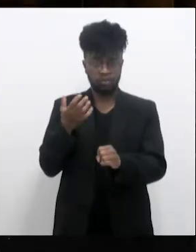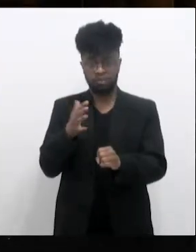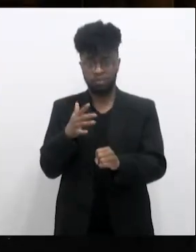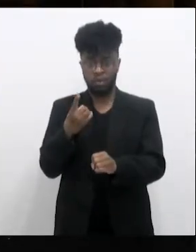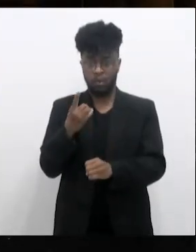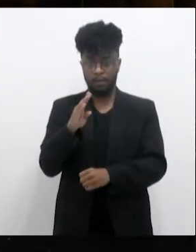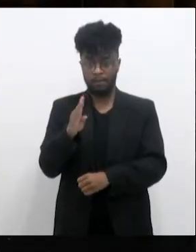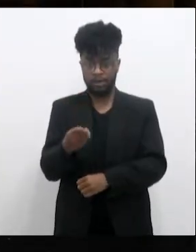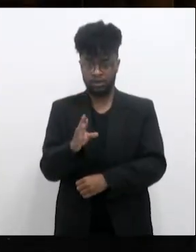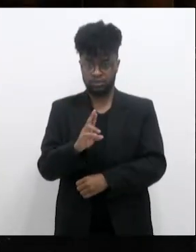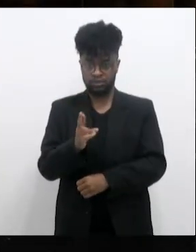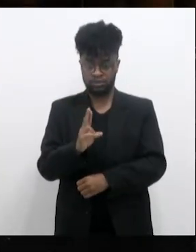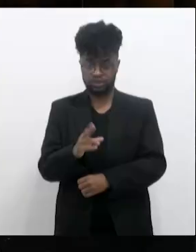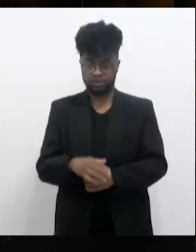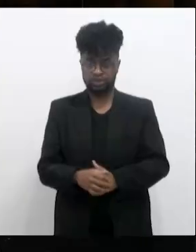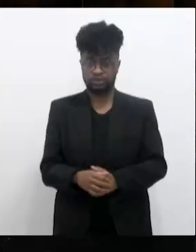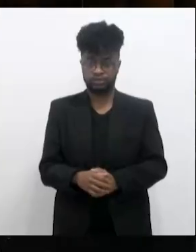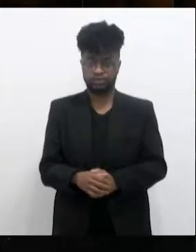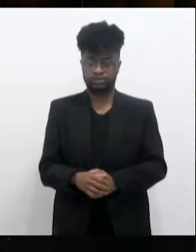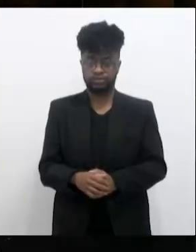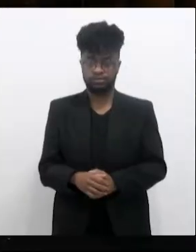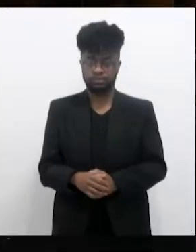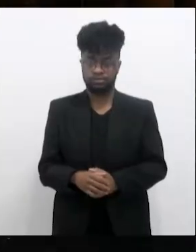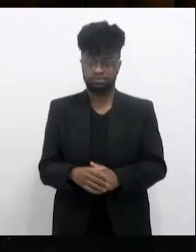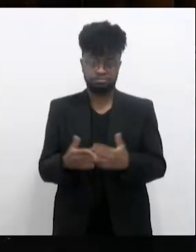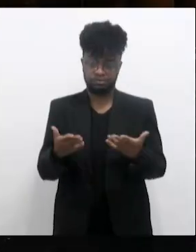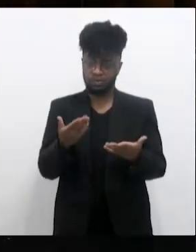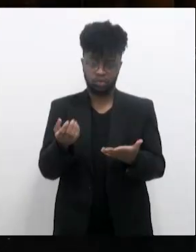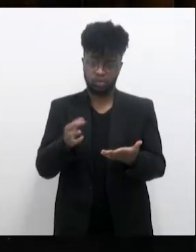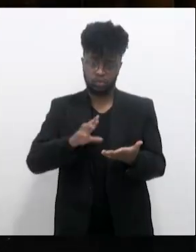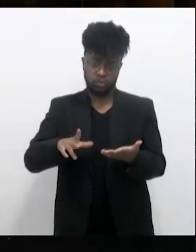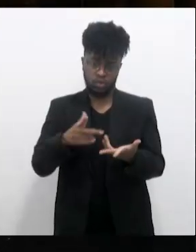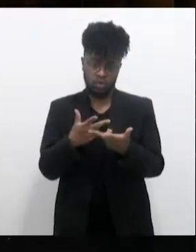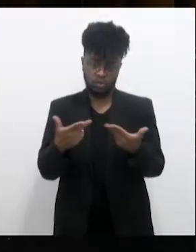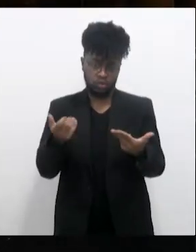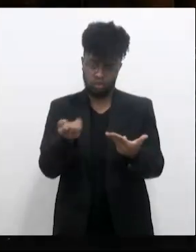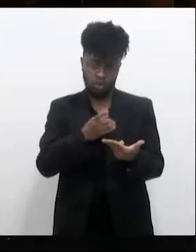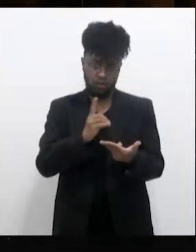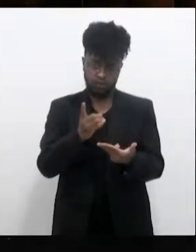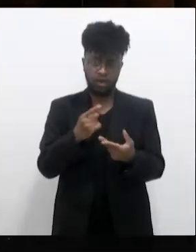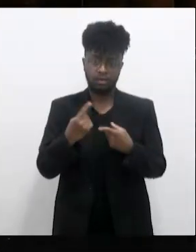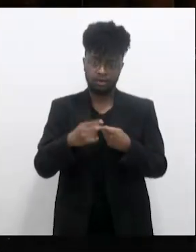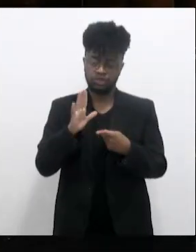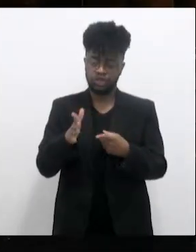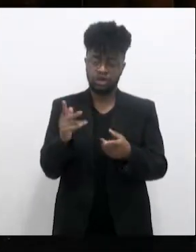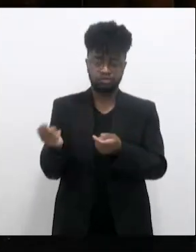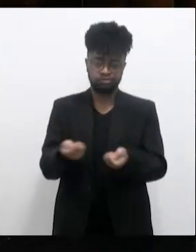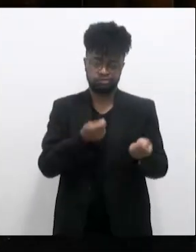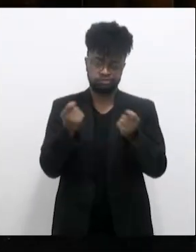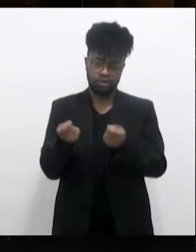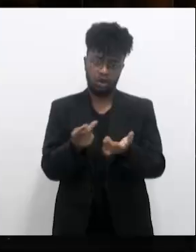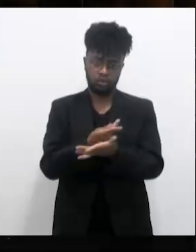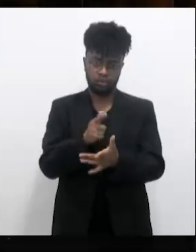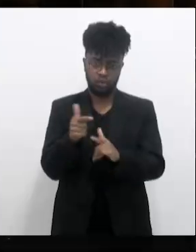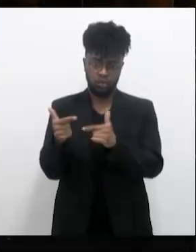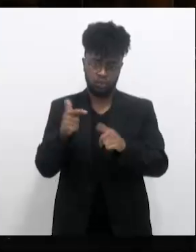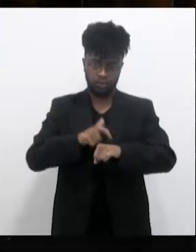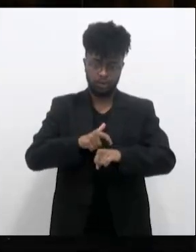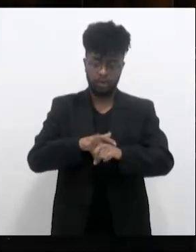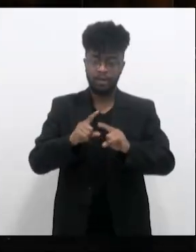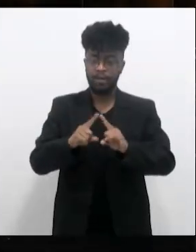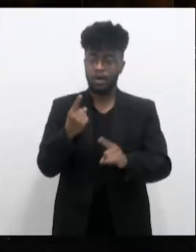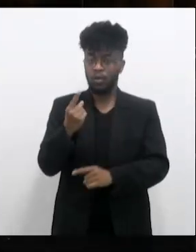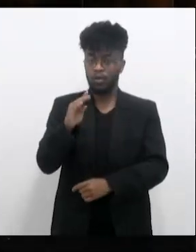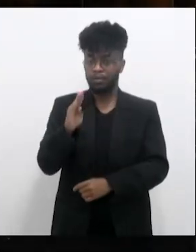R$1 bilhão. O que não é novidade, porque já se repetiu em outras épocas. Mas desse R$1